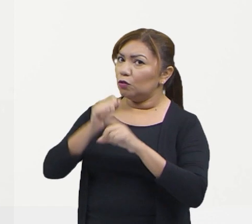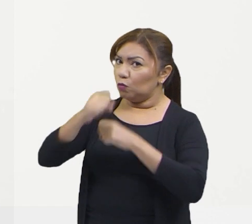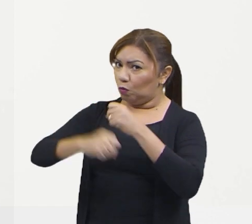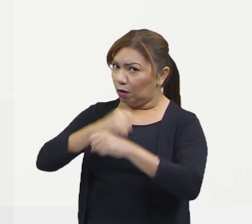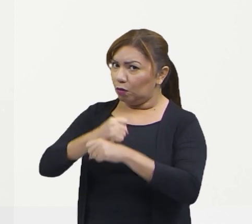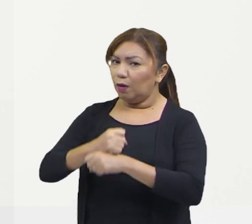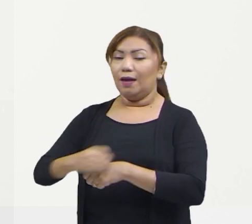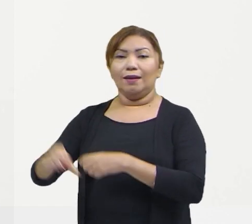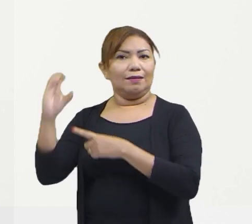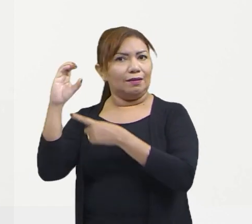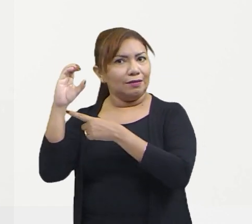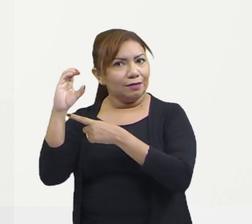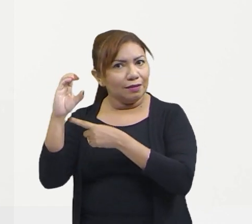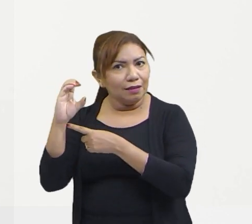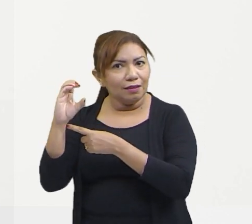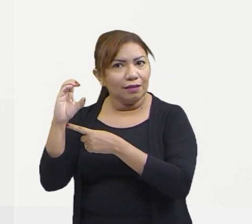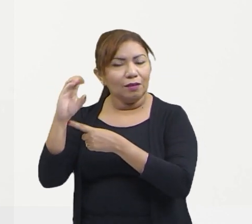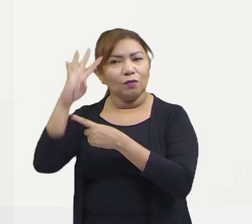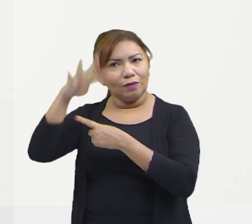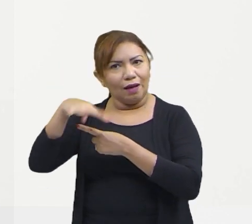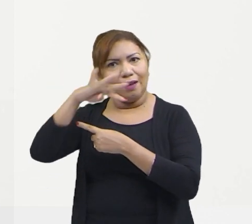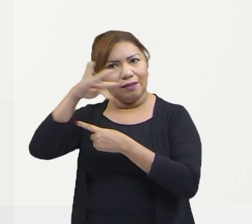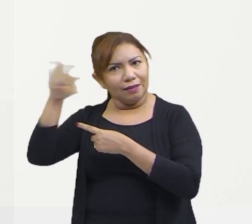é a letra C, o